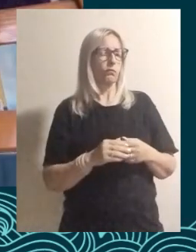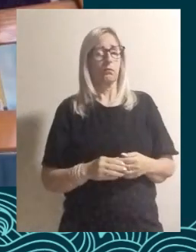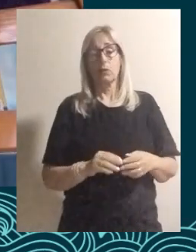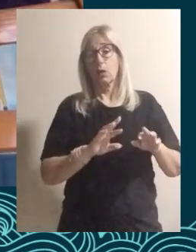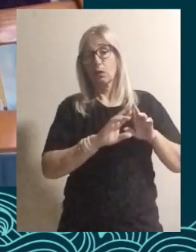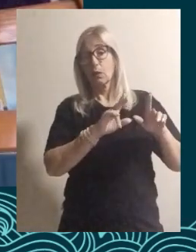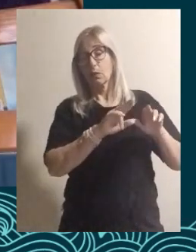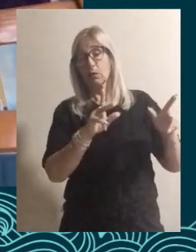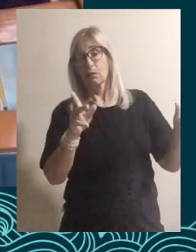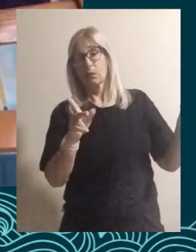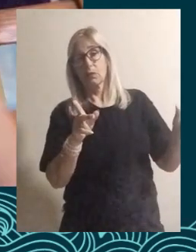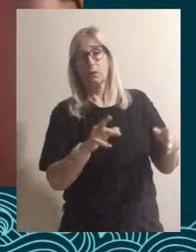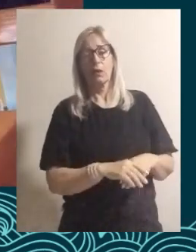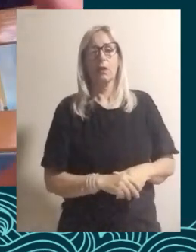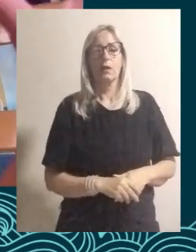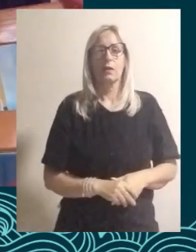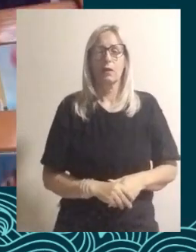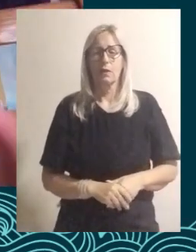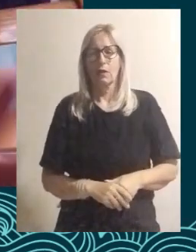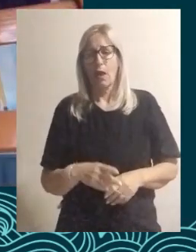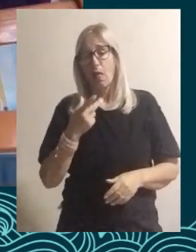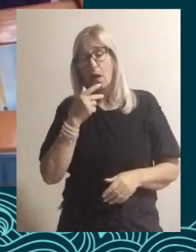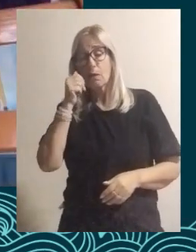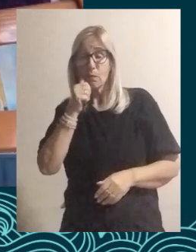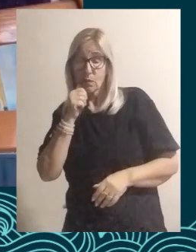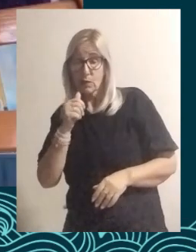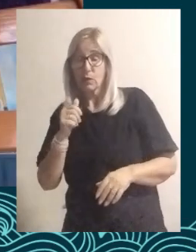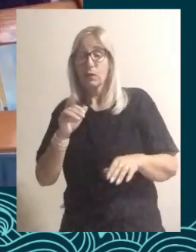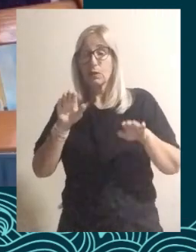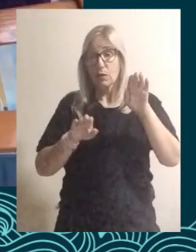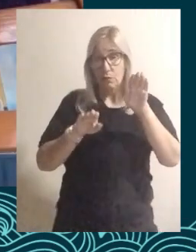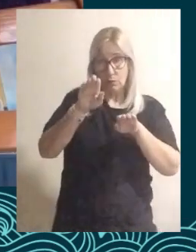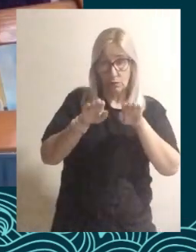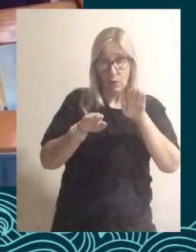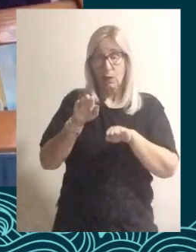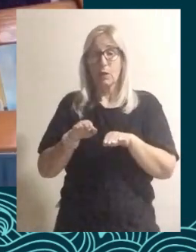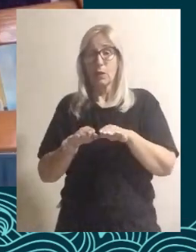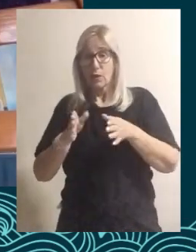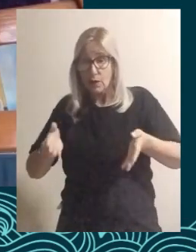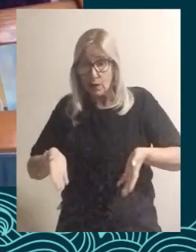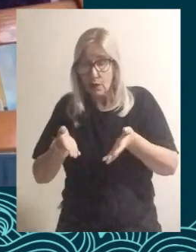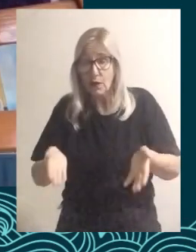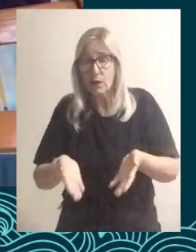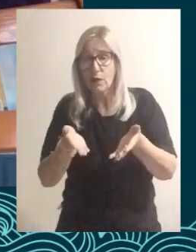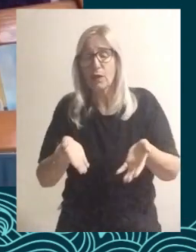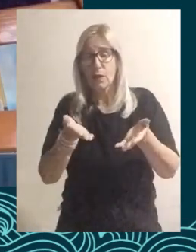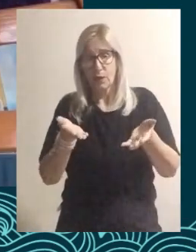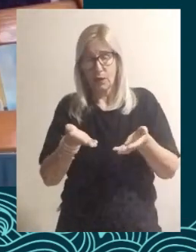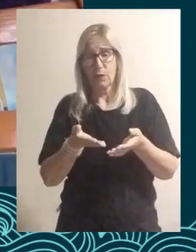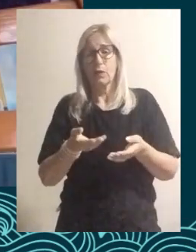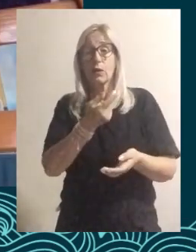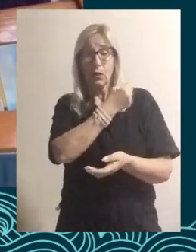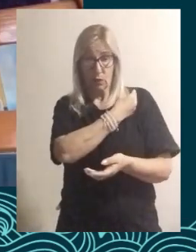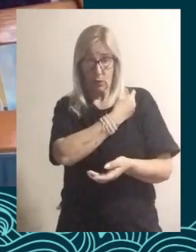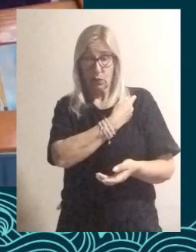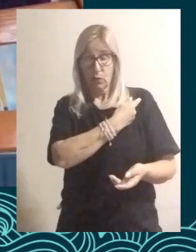aquisitivo alto, com outras condições, e não para nós. Então, todas as vezes que a gente tiver alguma